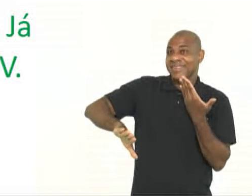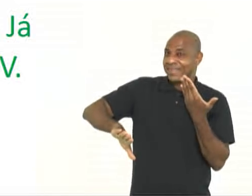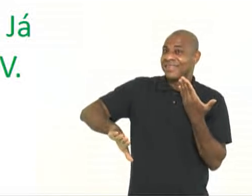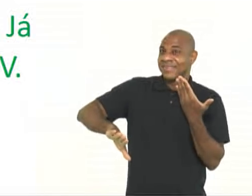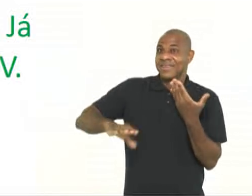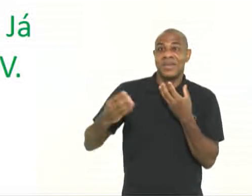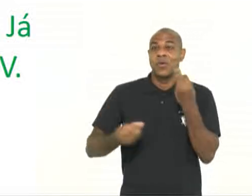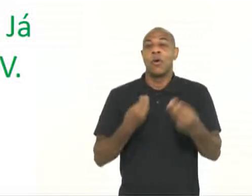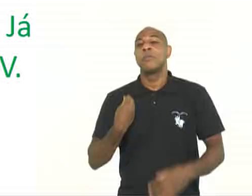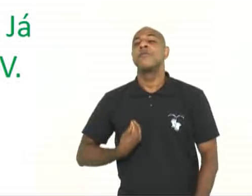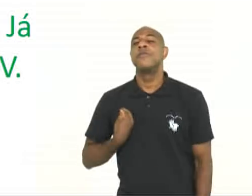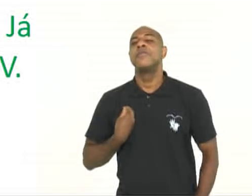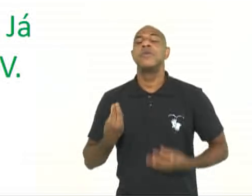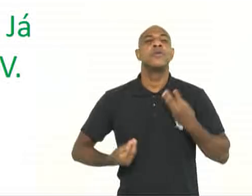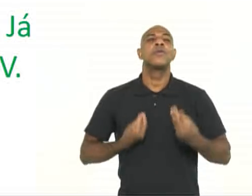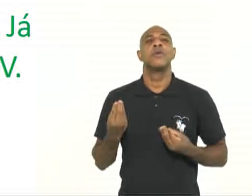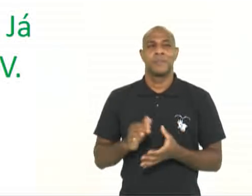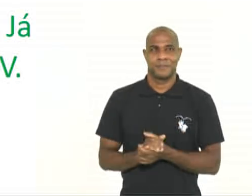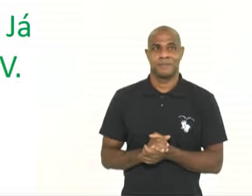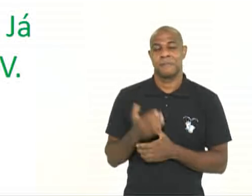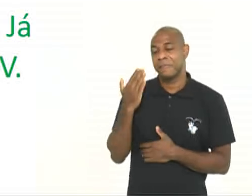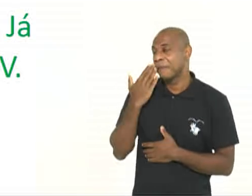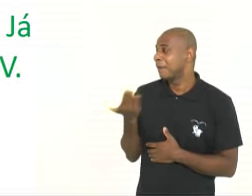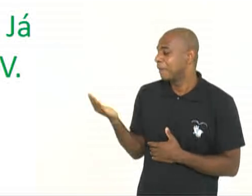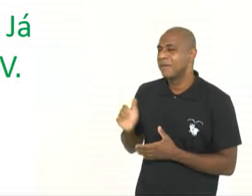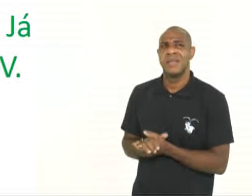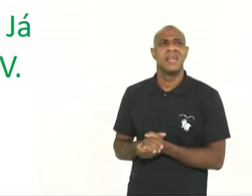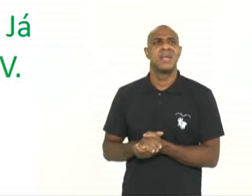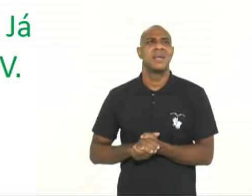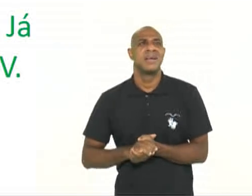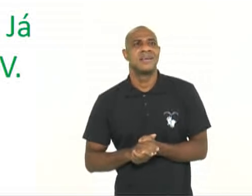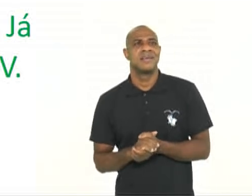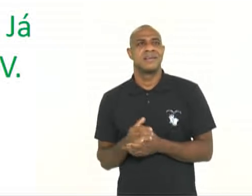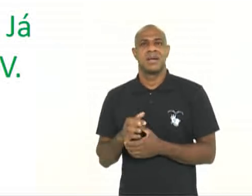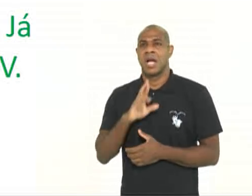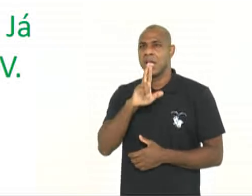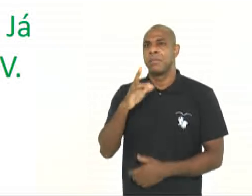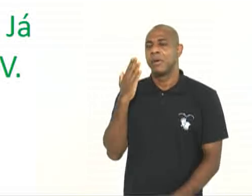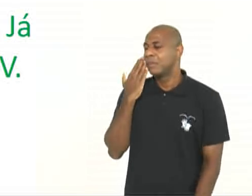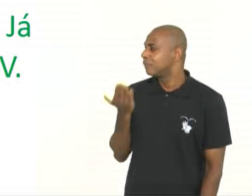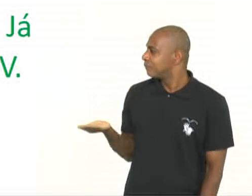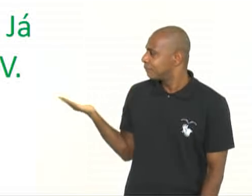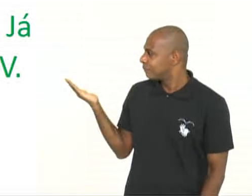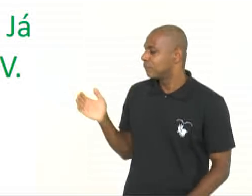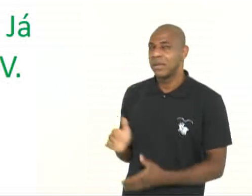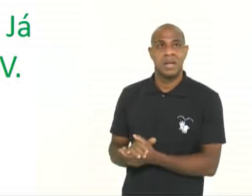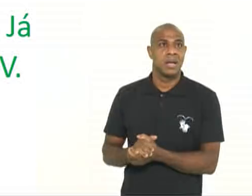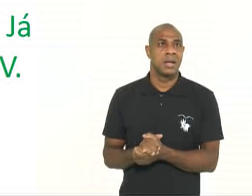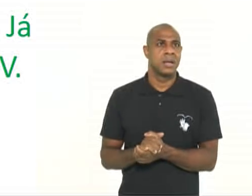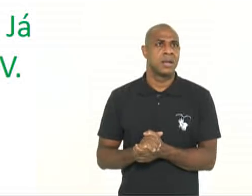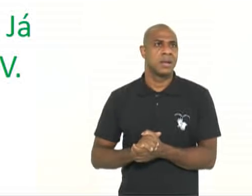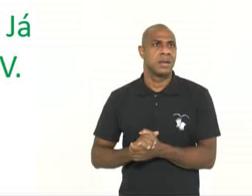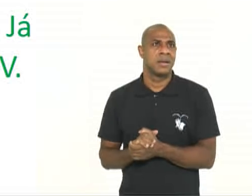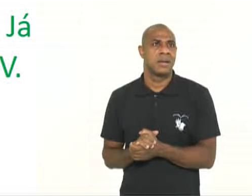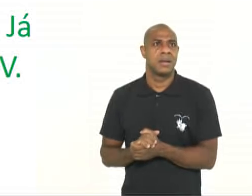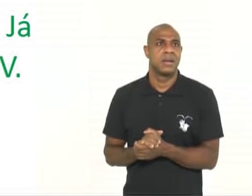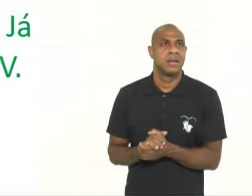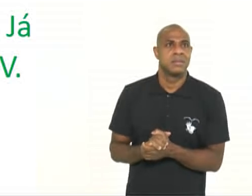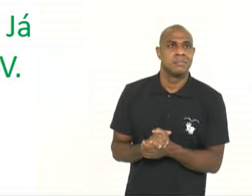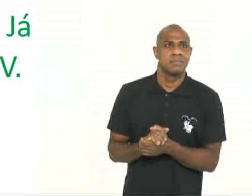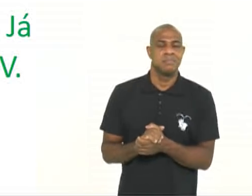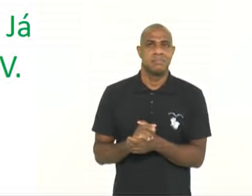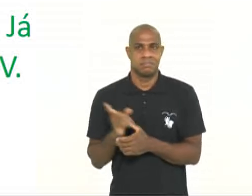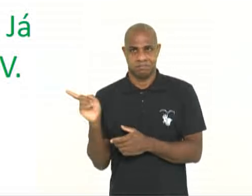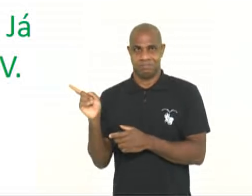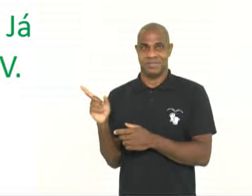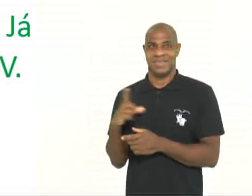amor ao próximo e levavam uma vida de luxo, de ociosidade. Alguns cristãos reagiram a isso dentro da própria igreja e se retiram para viver